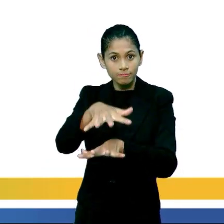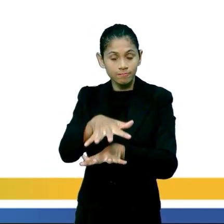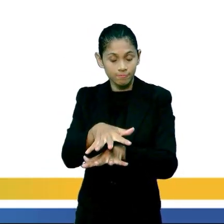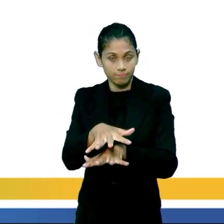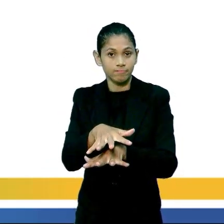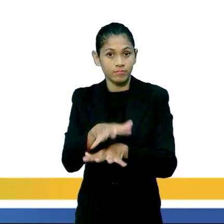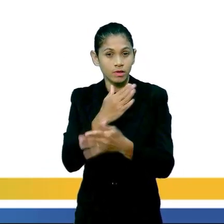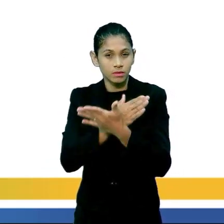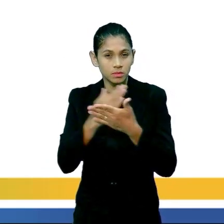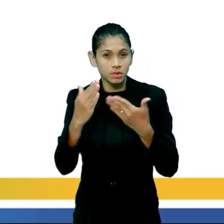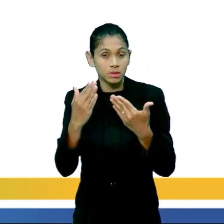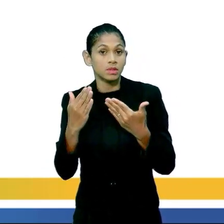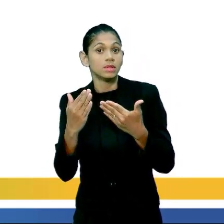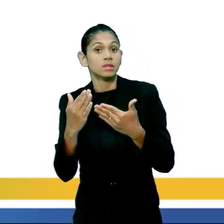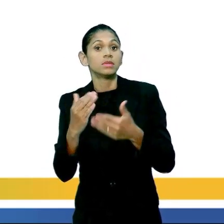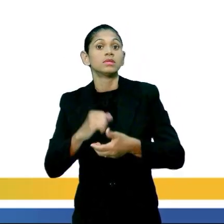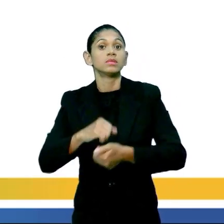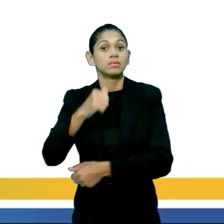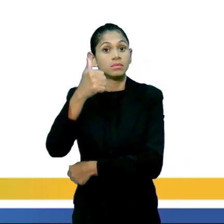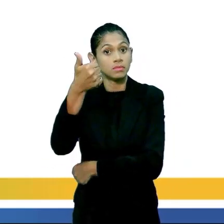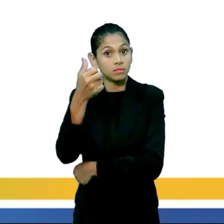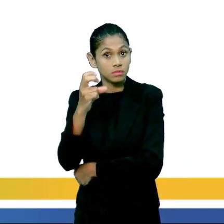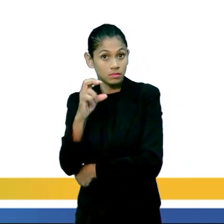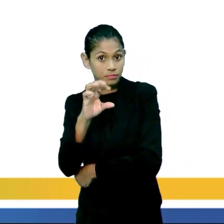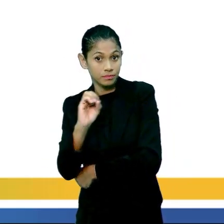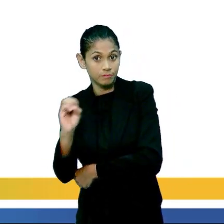chegada dos portugueses, vai ser